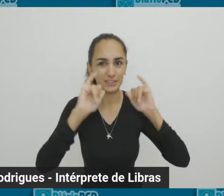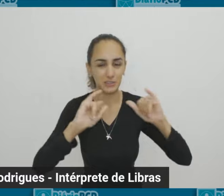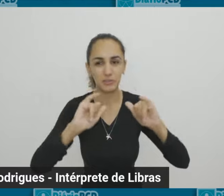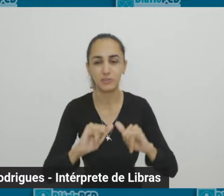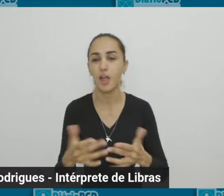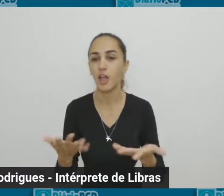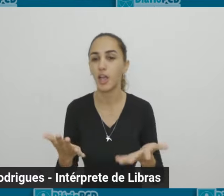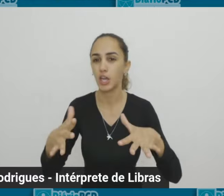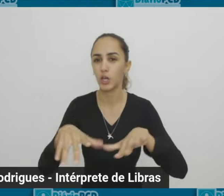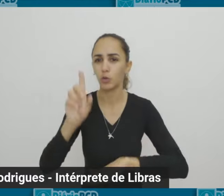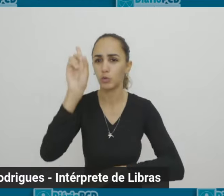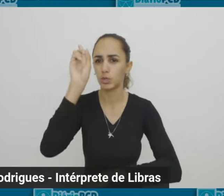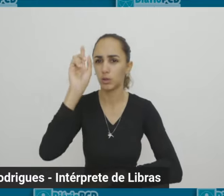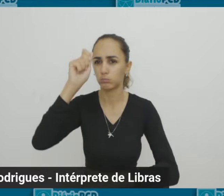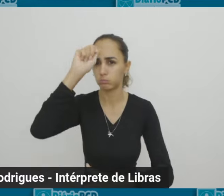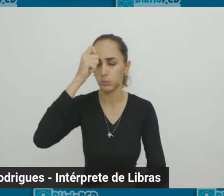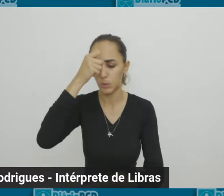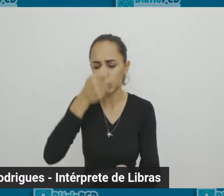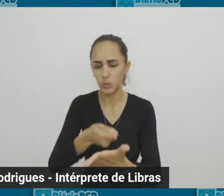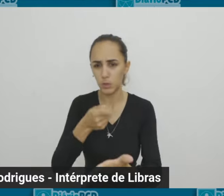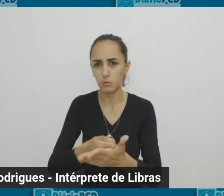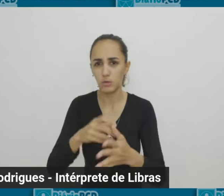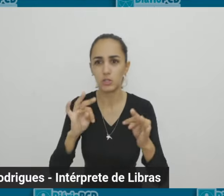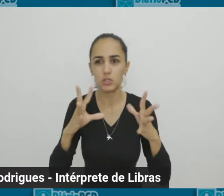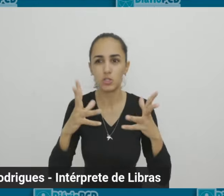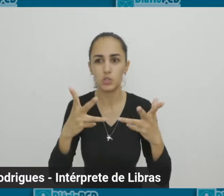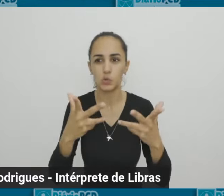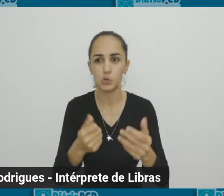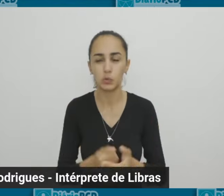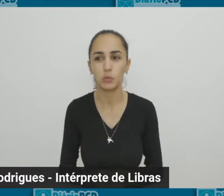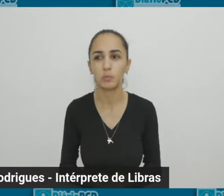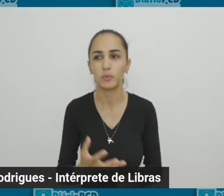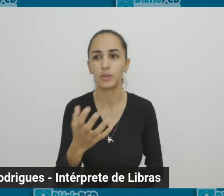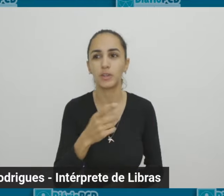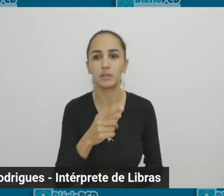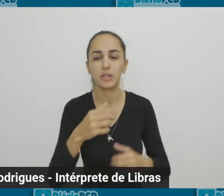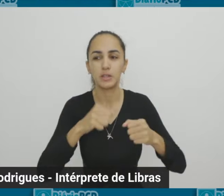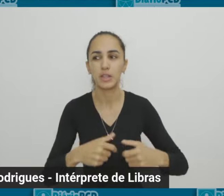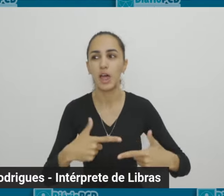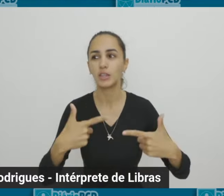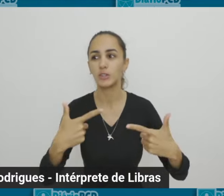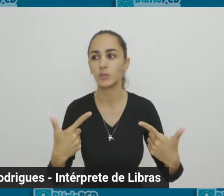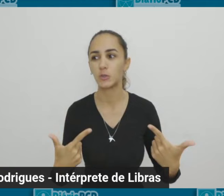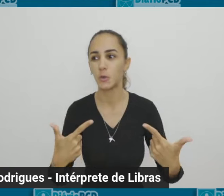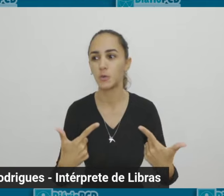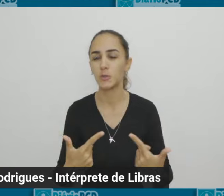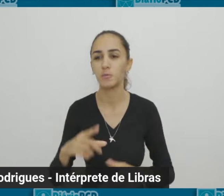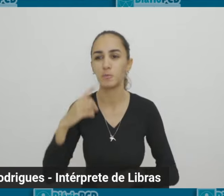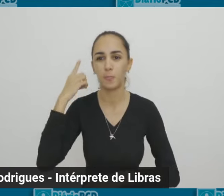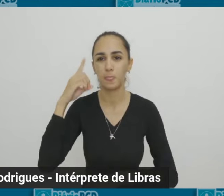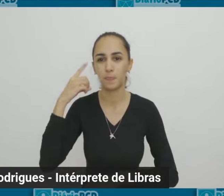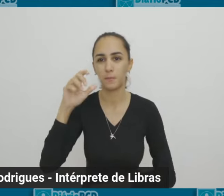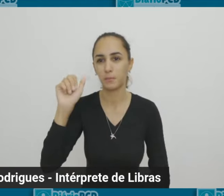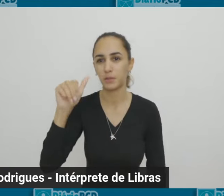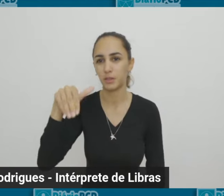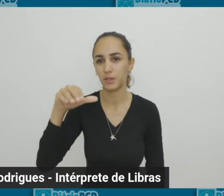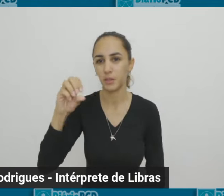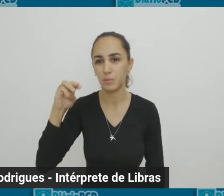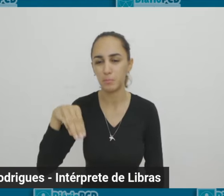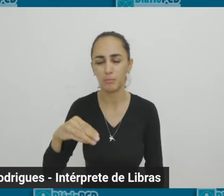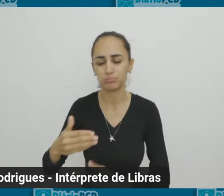e eu quero que você tenha toda a sorte ao lado do deputado Amon nessa nova trajetória de vocês aí. E a